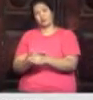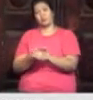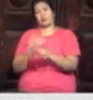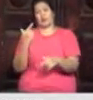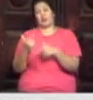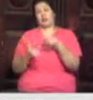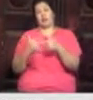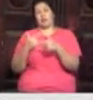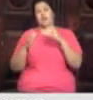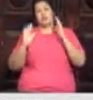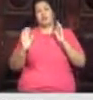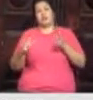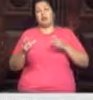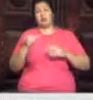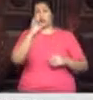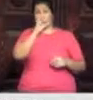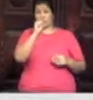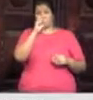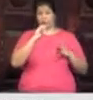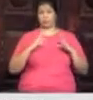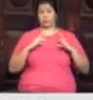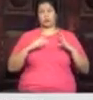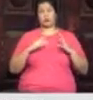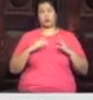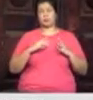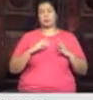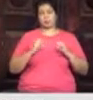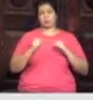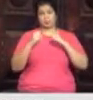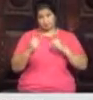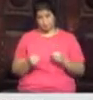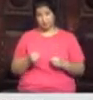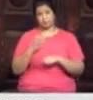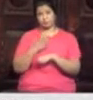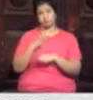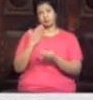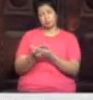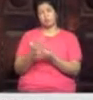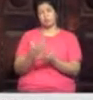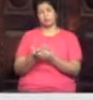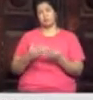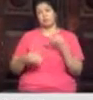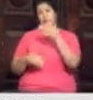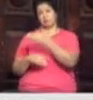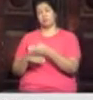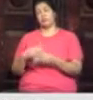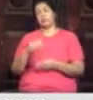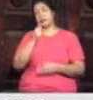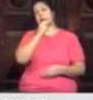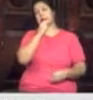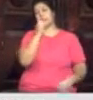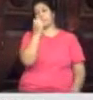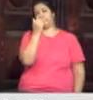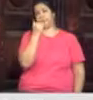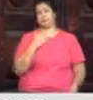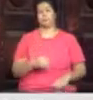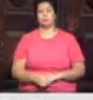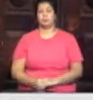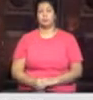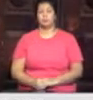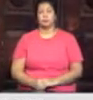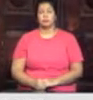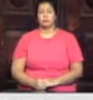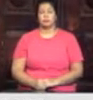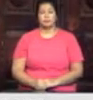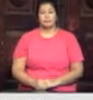buscarem se preparar um pouco melhor para o exame vestibular, ao sábado, o dia inteiro, que não podem ficar sem a merenda escolar.